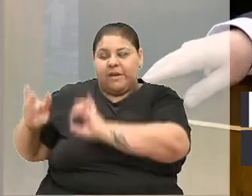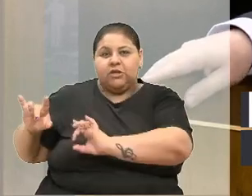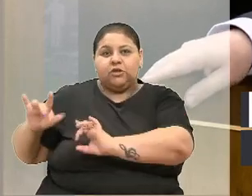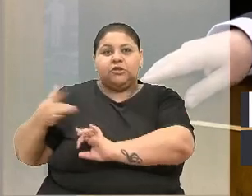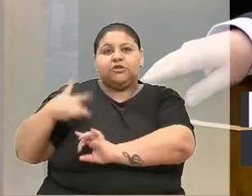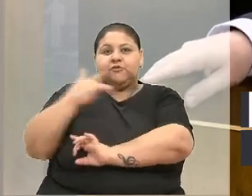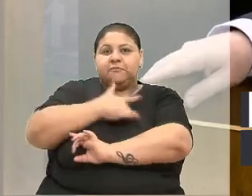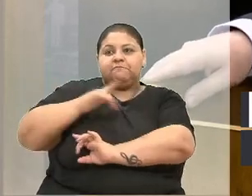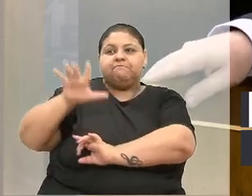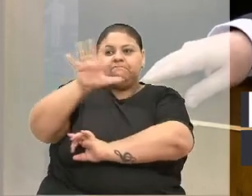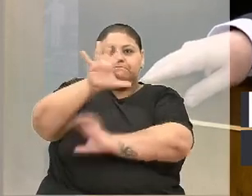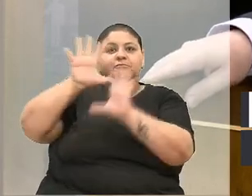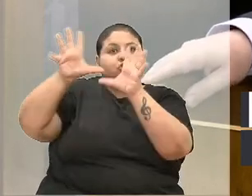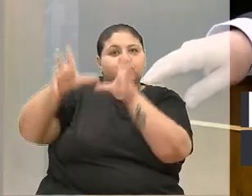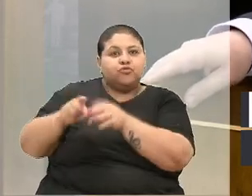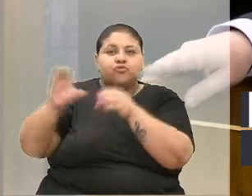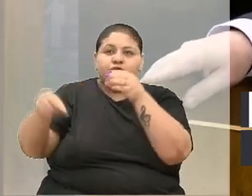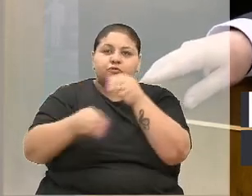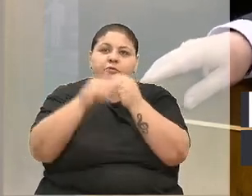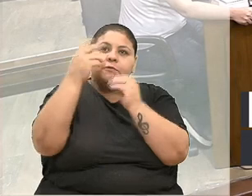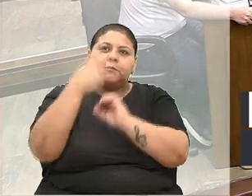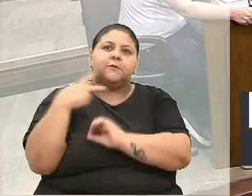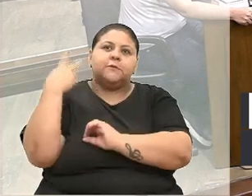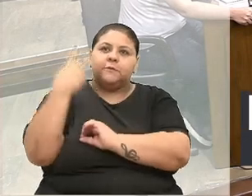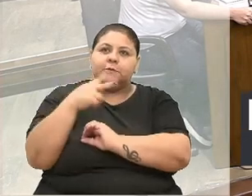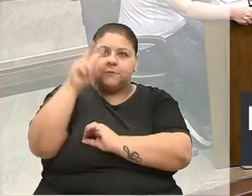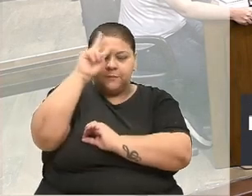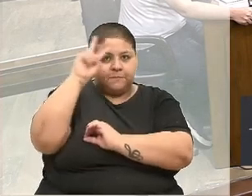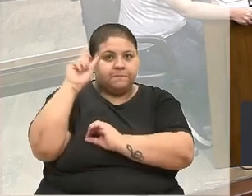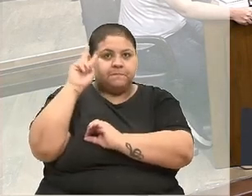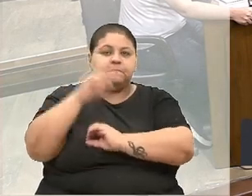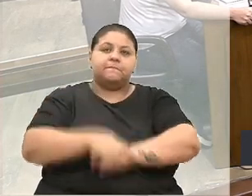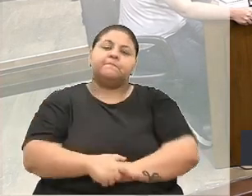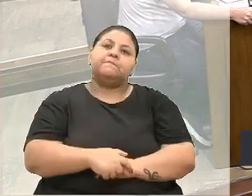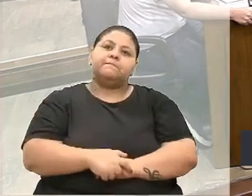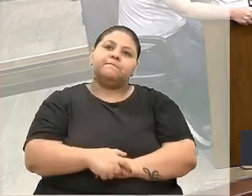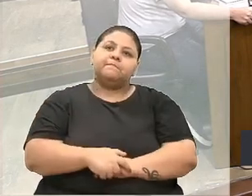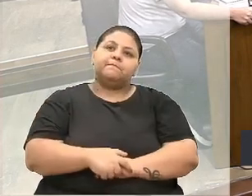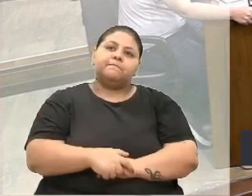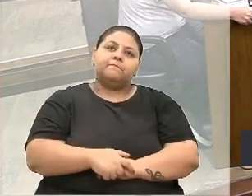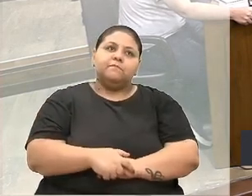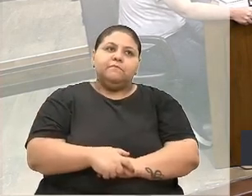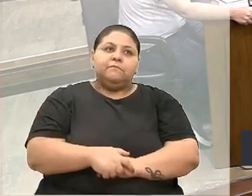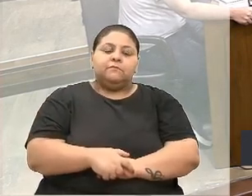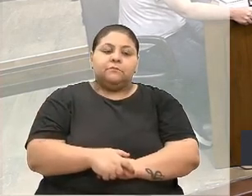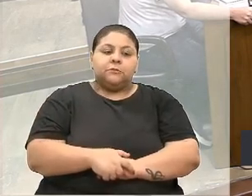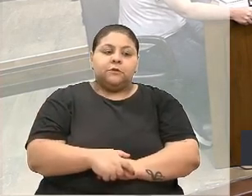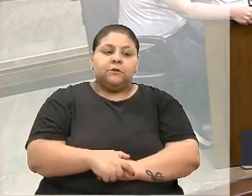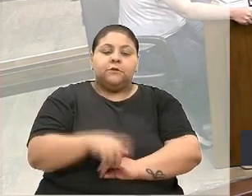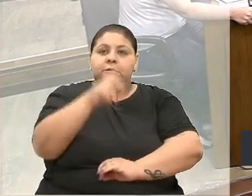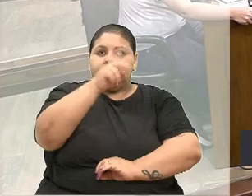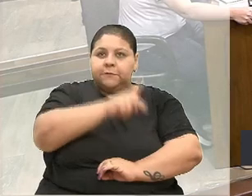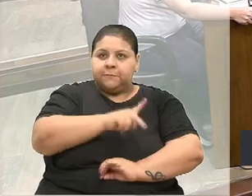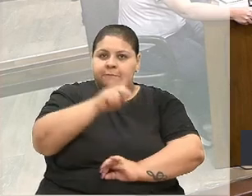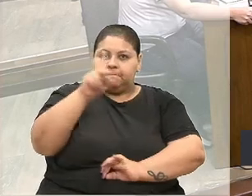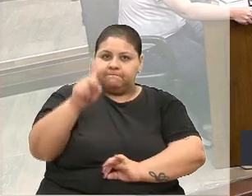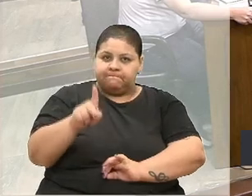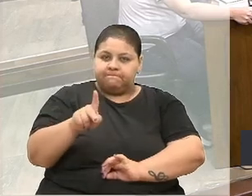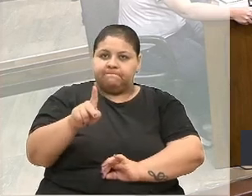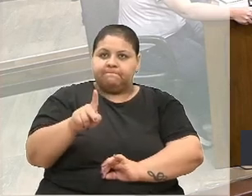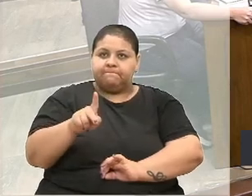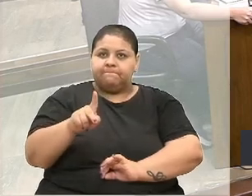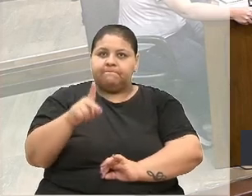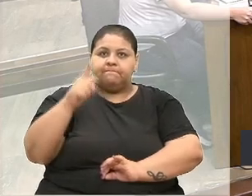de todos. Boa parte, vereador. Vereador Lucas, o professor, me tirou muito da minha